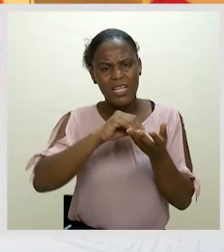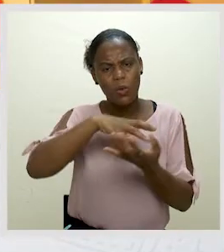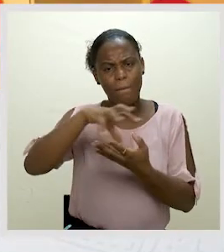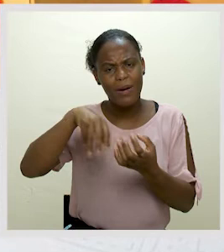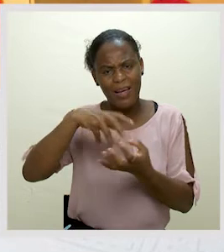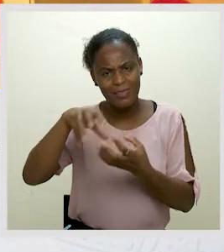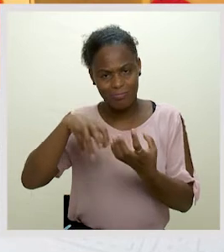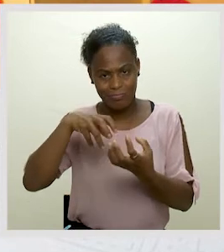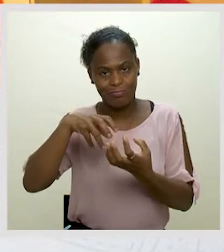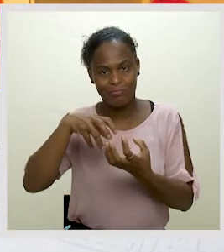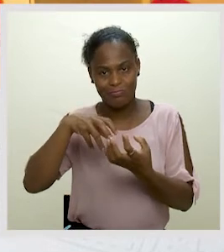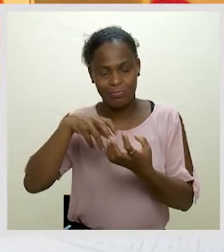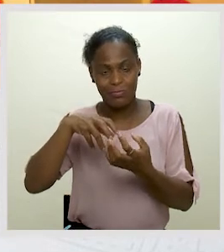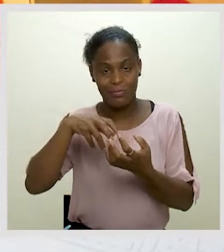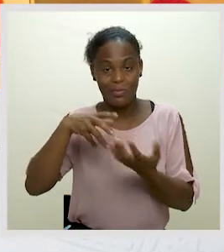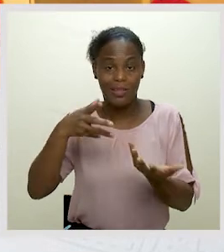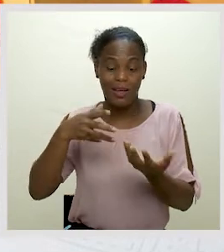mais complexas,